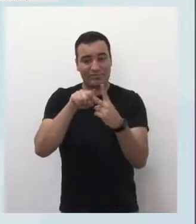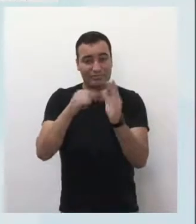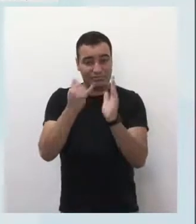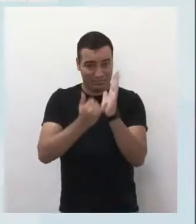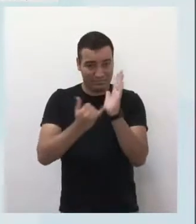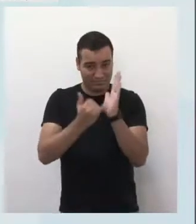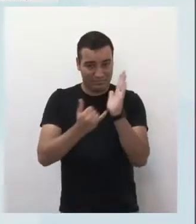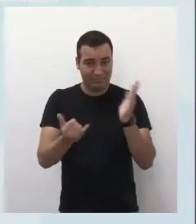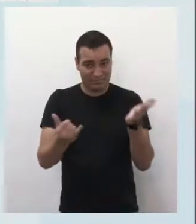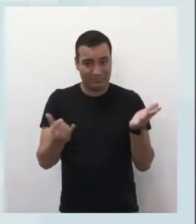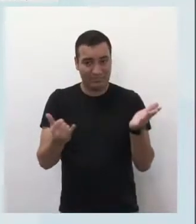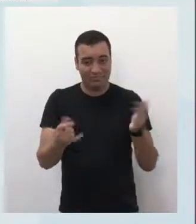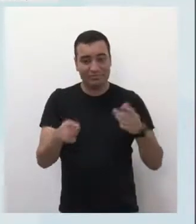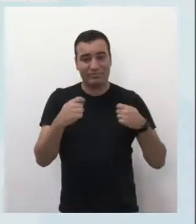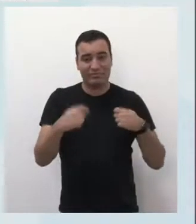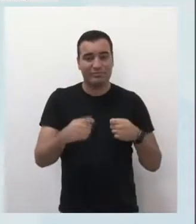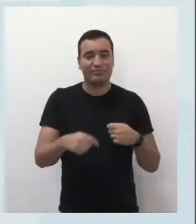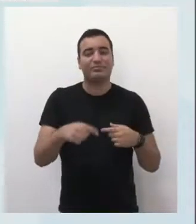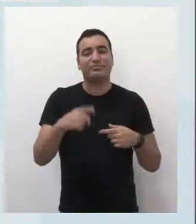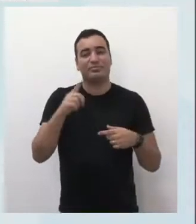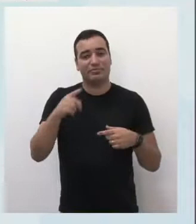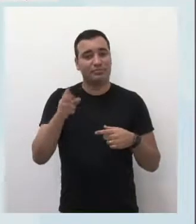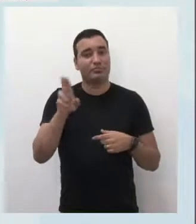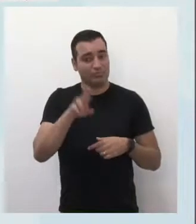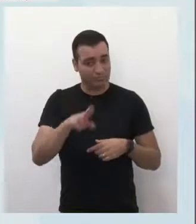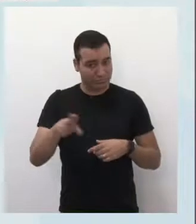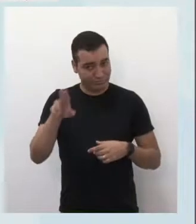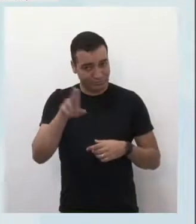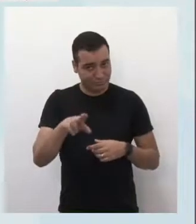Você sabia que você tem que pagar o uso, ó, tá